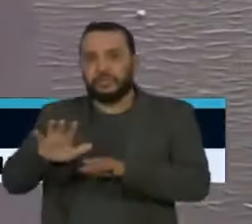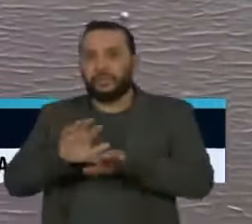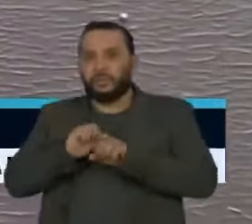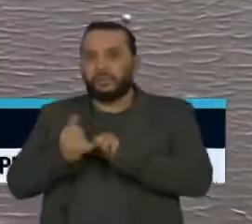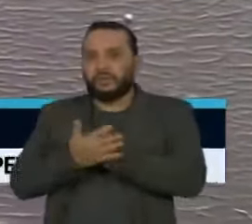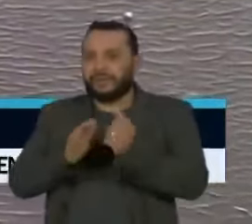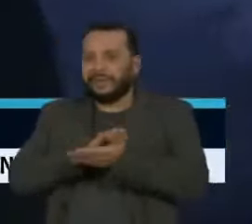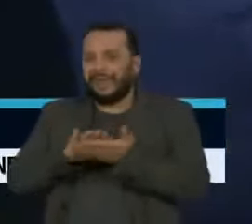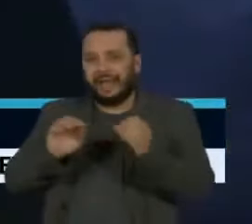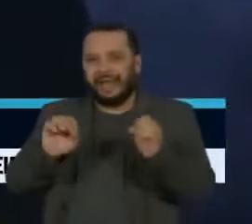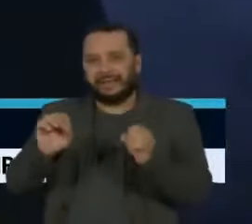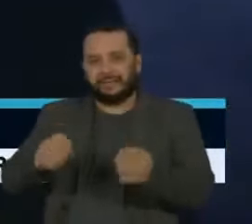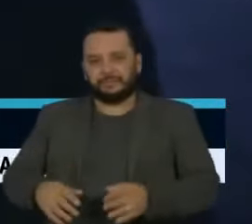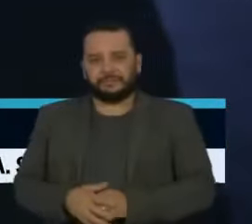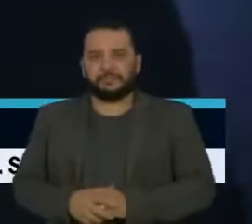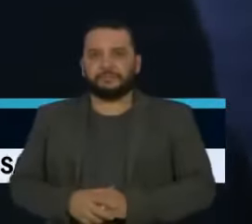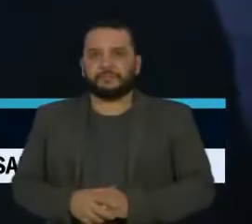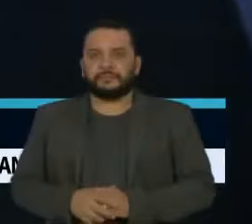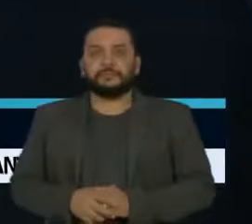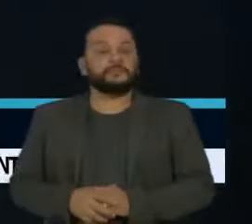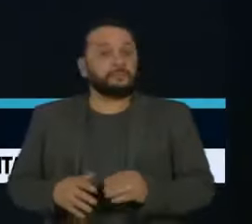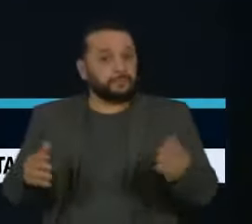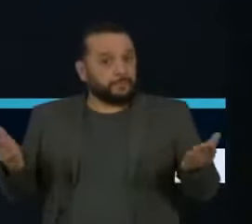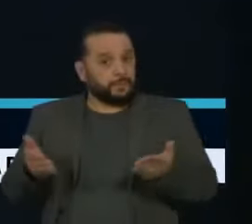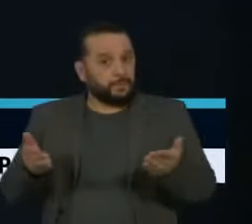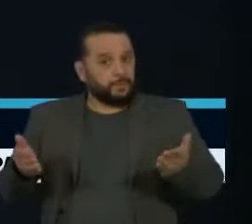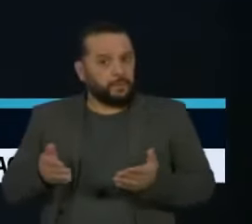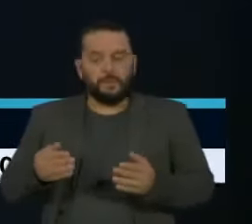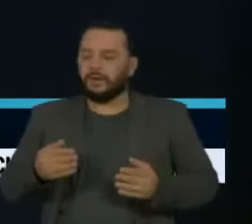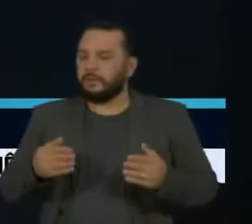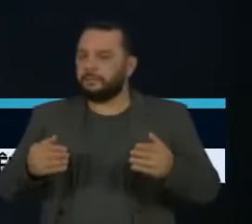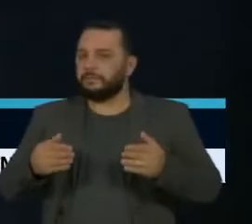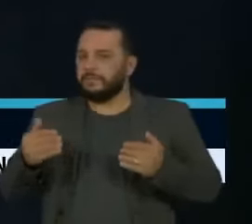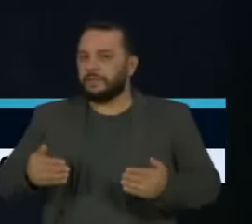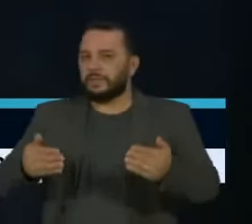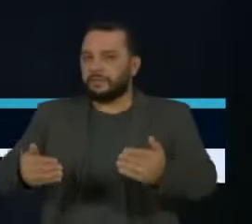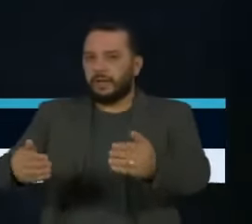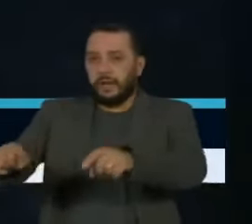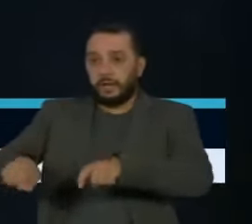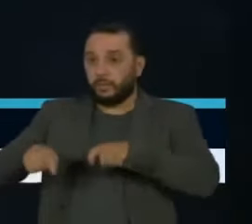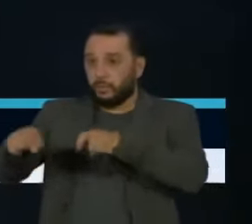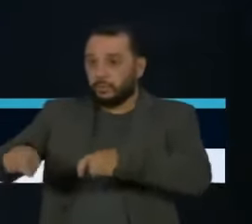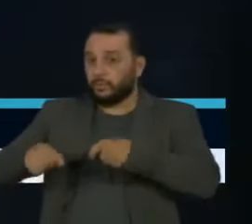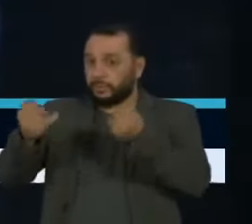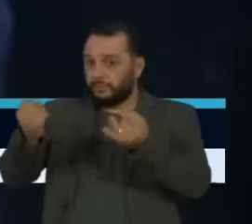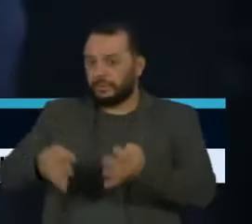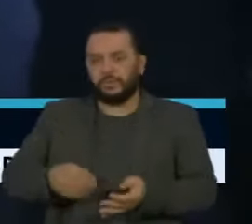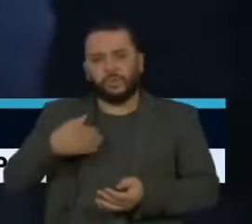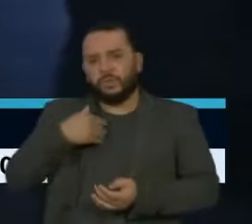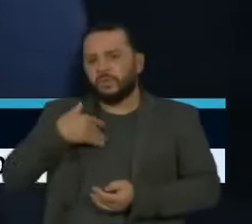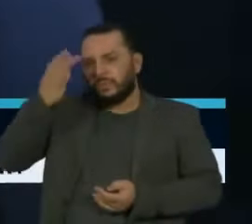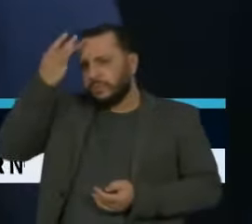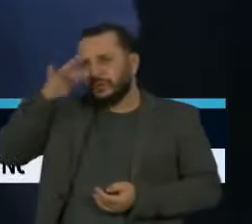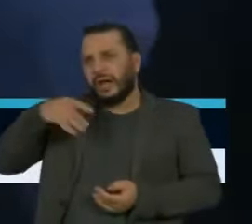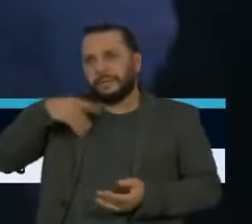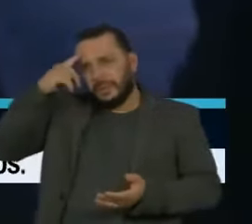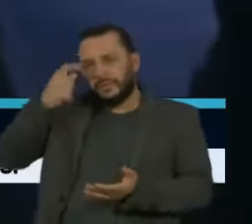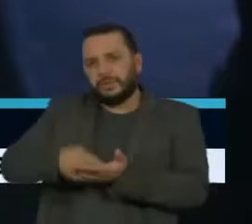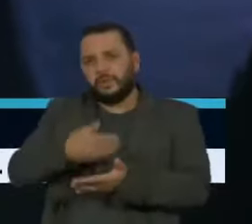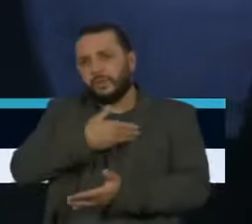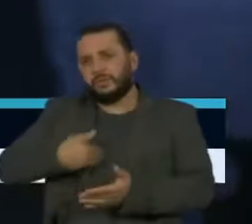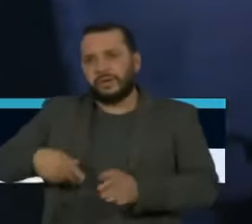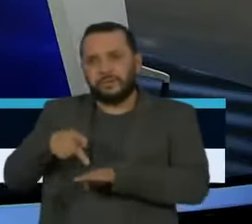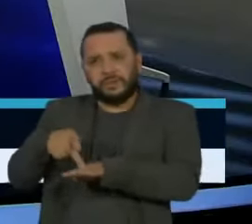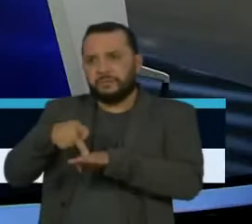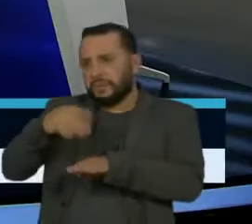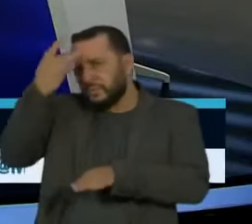contaminação doméstica. Por meio de nota, o Ministério da Agricultura informou que ainda não foi notificado da decisão do governo